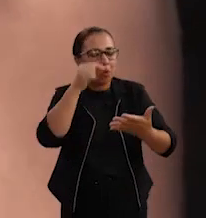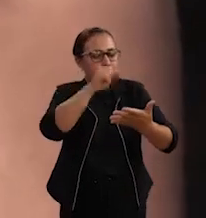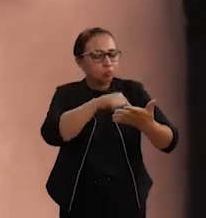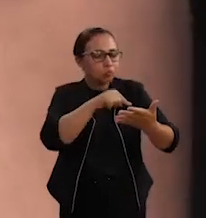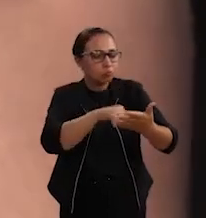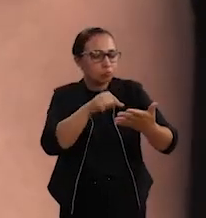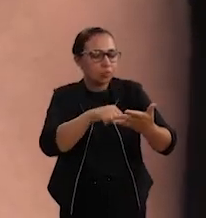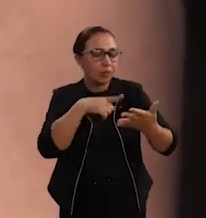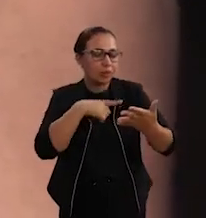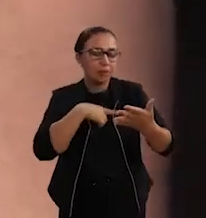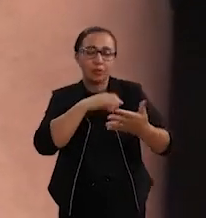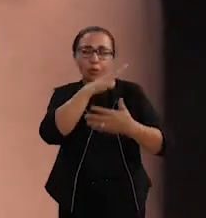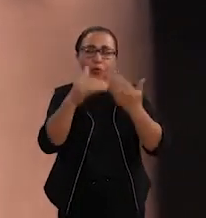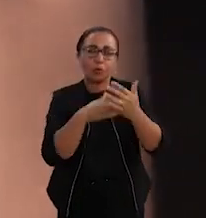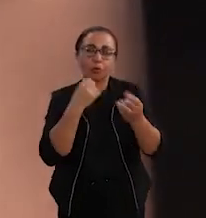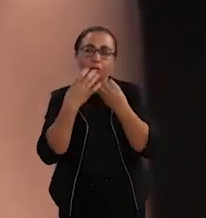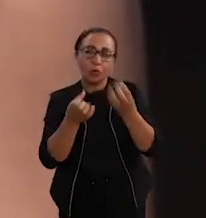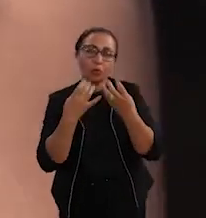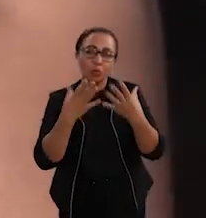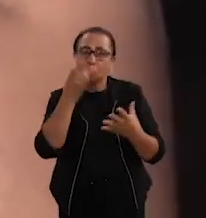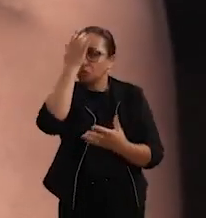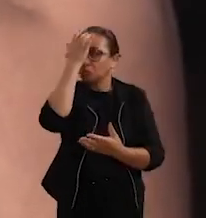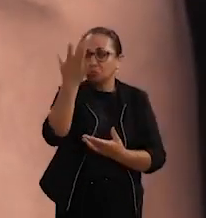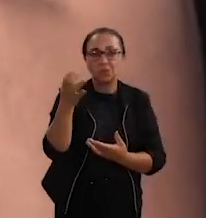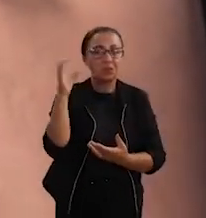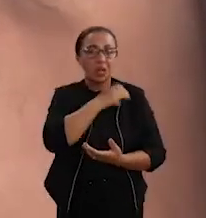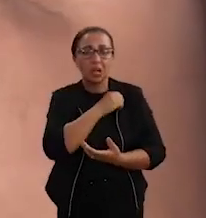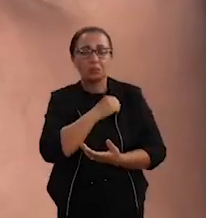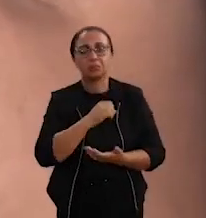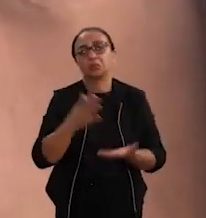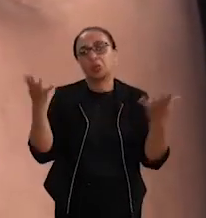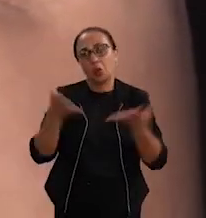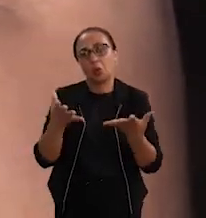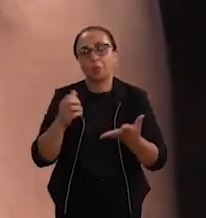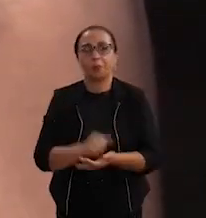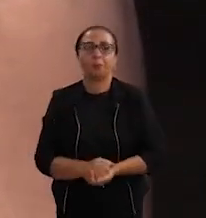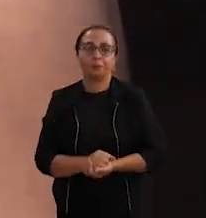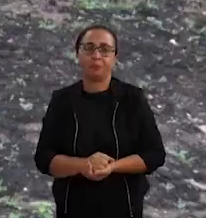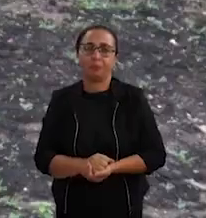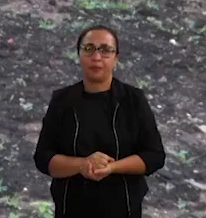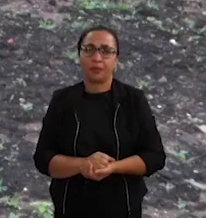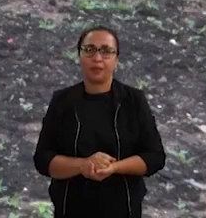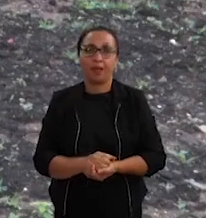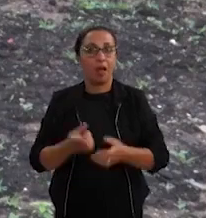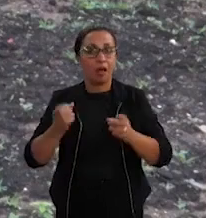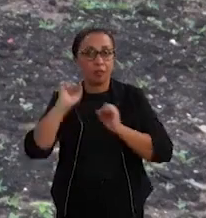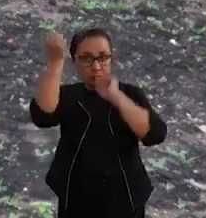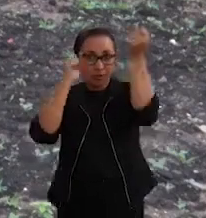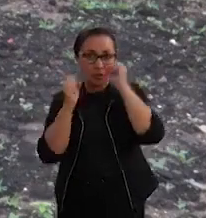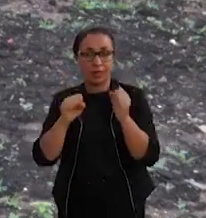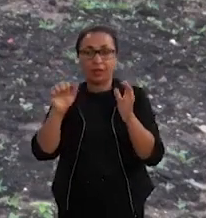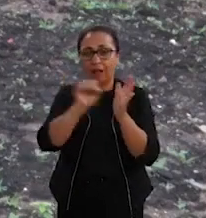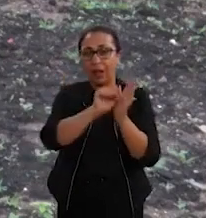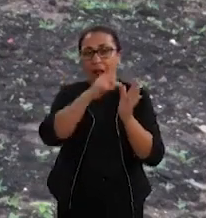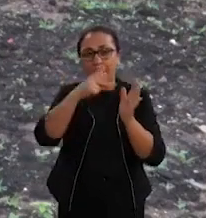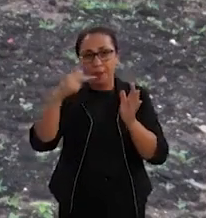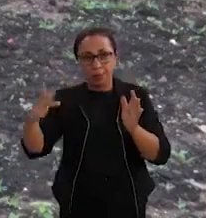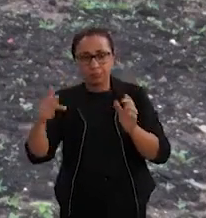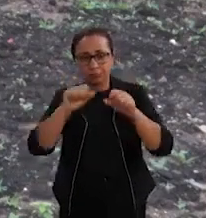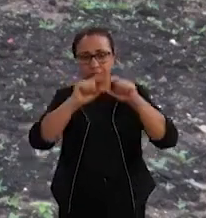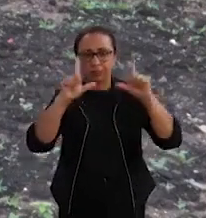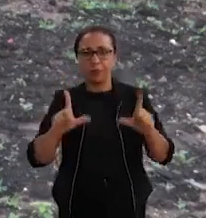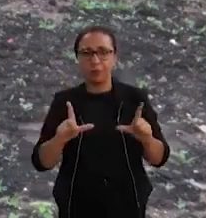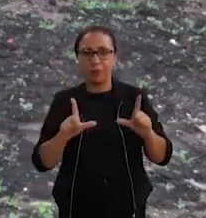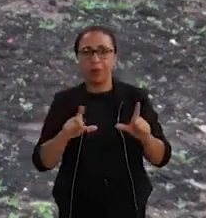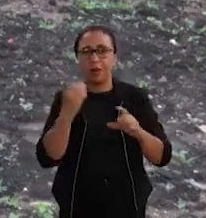eu posso clicar e ter todas essas informações em tempo real. Esse equipamento, ele faz parte de uma plataforma.